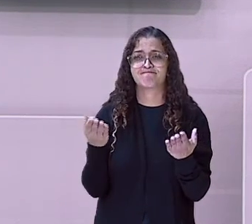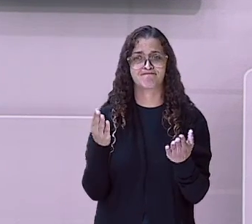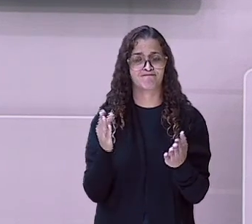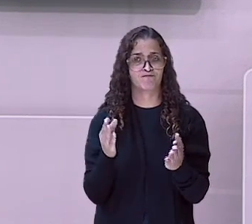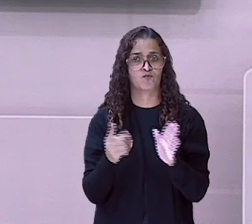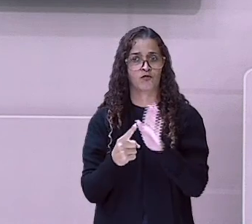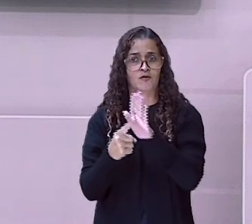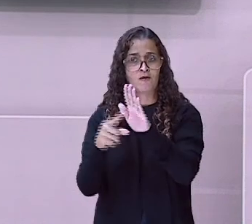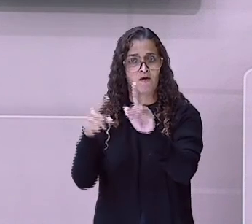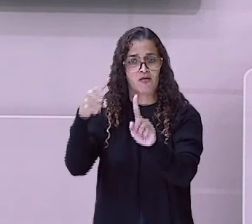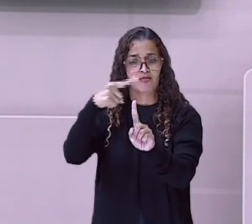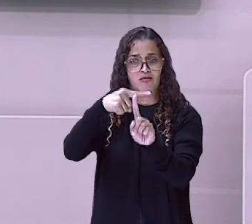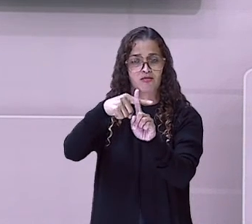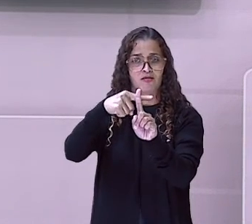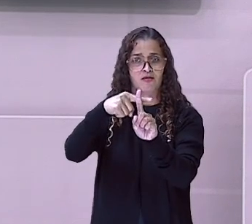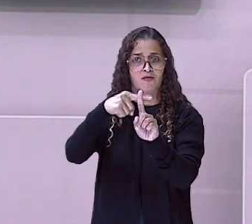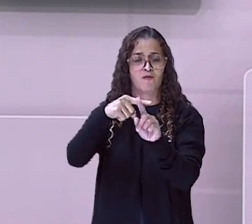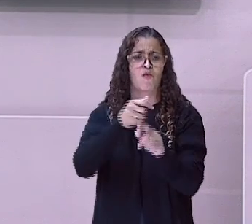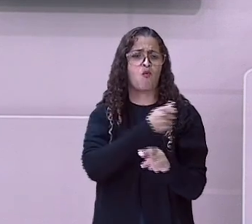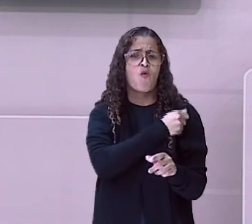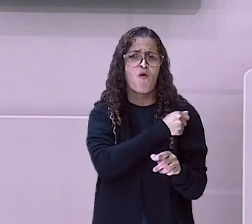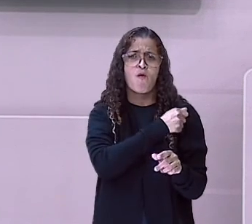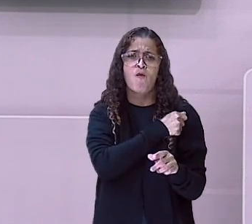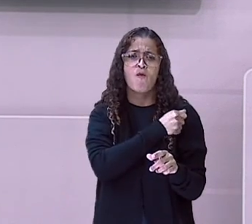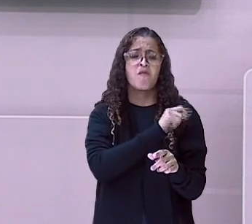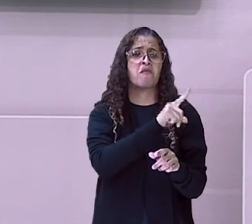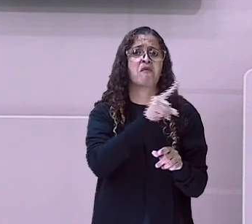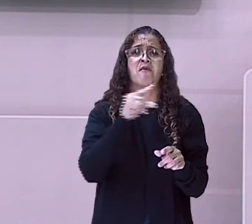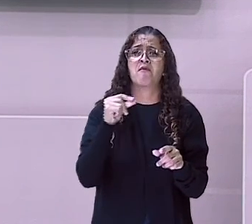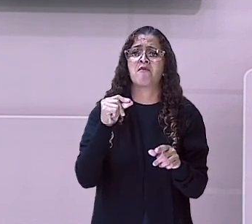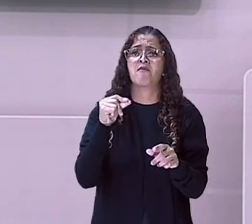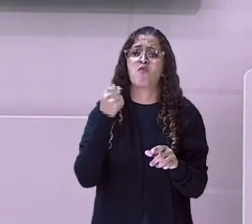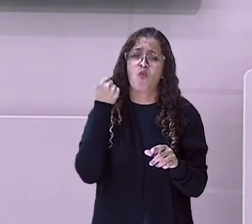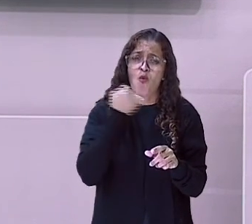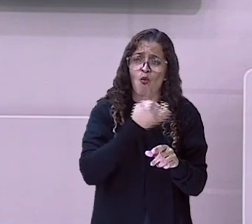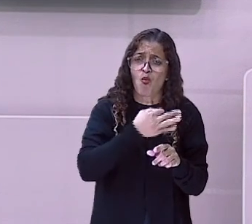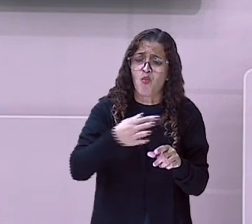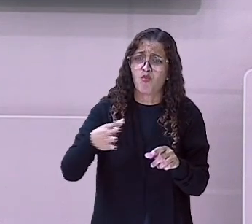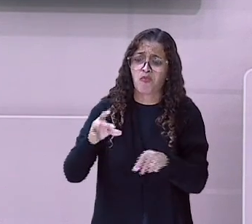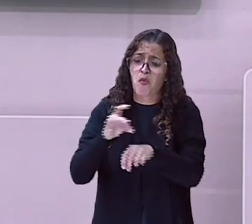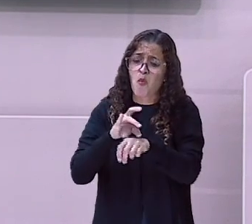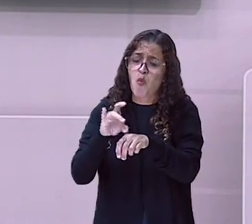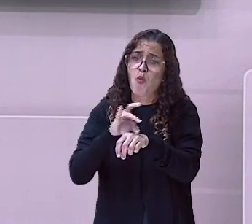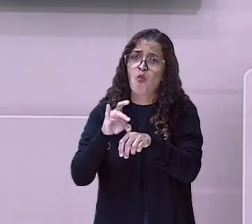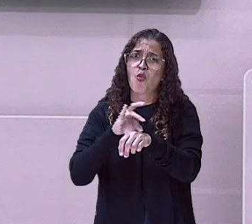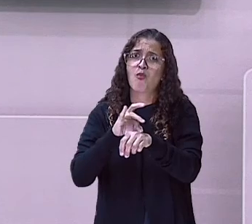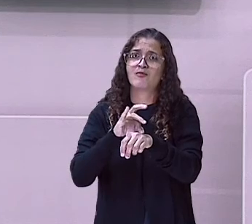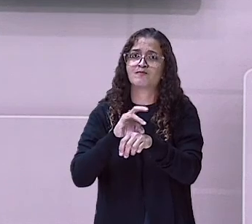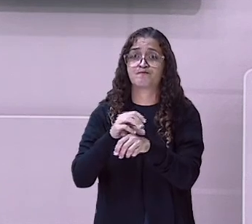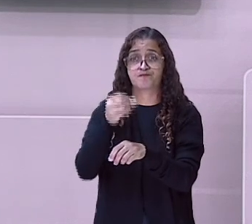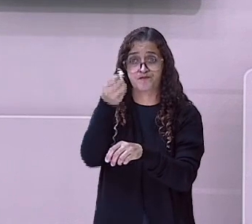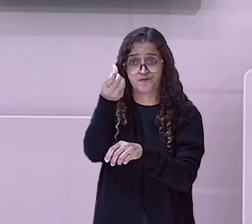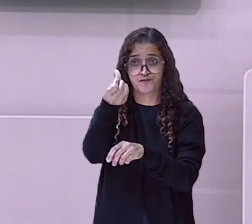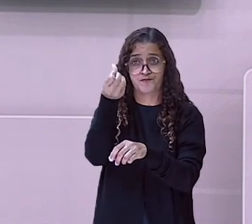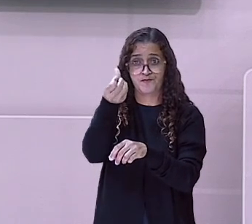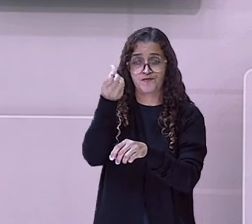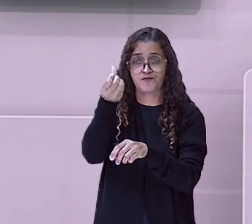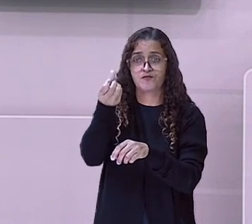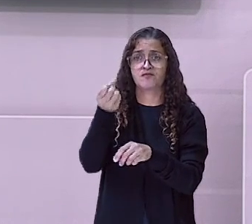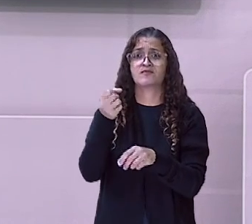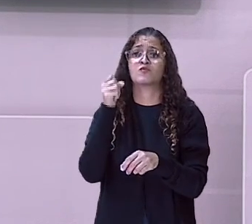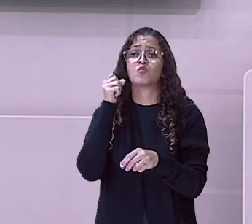alunos escolheram preto? Foram 6 alunos. E quantos